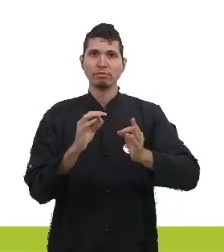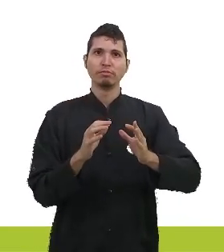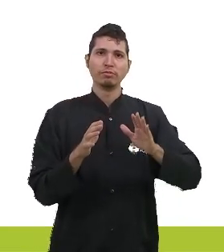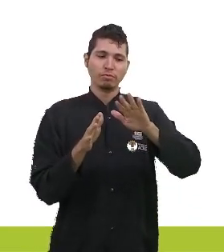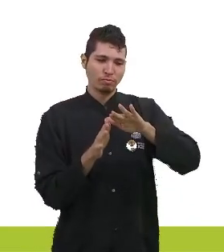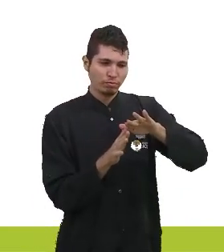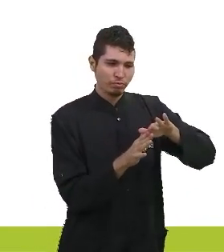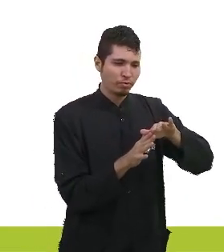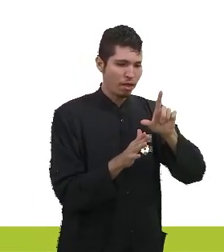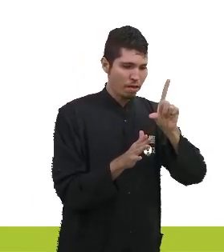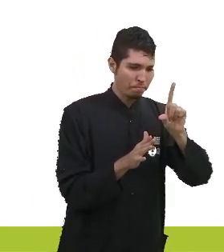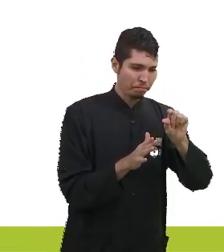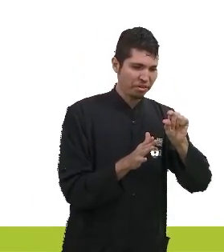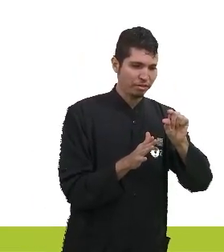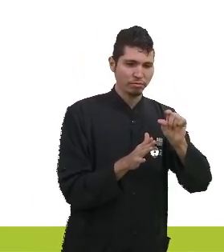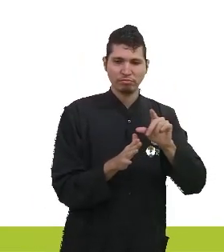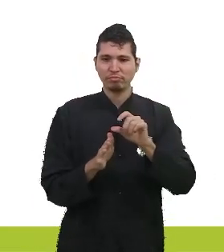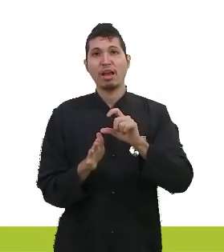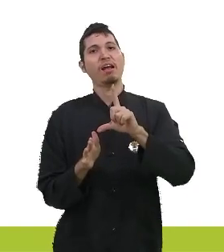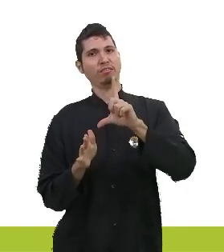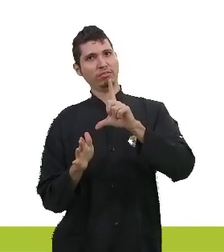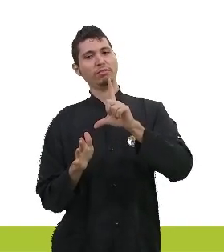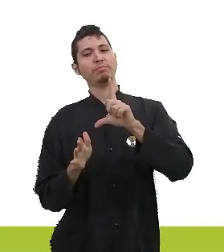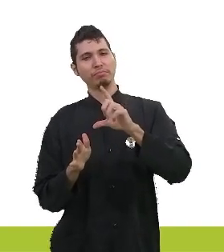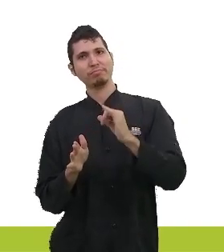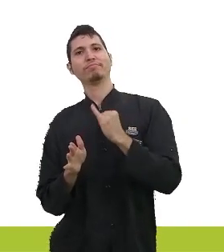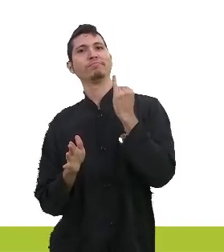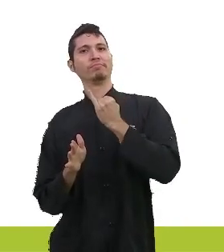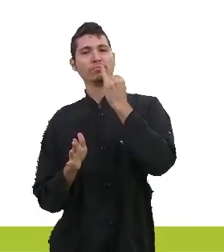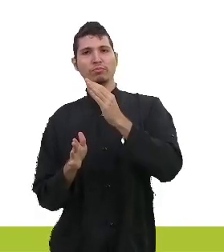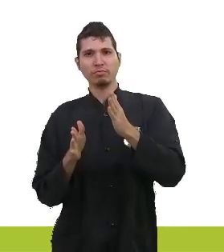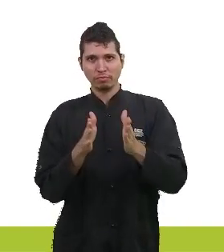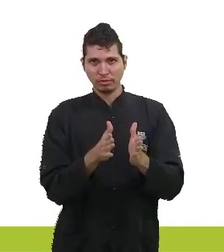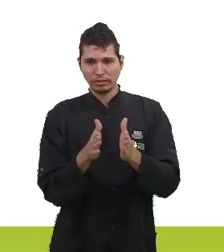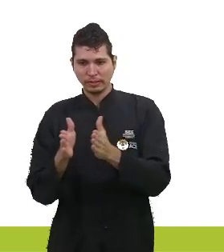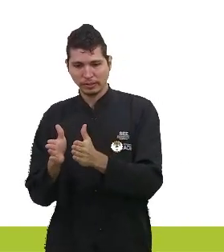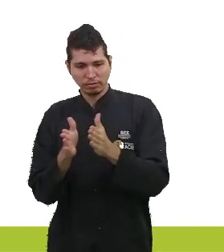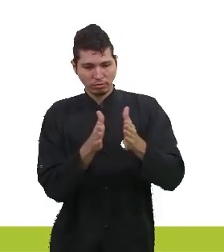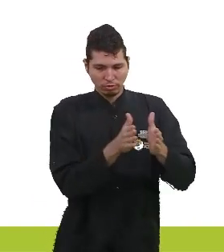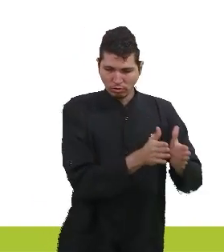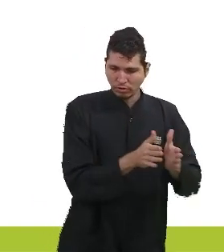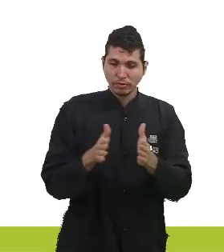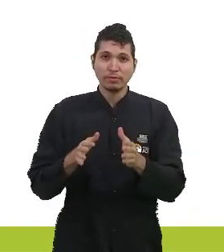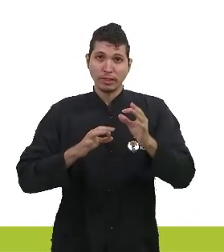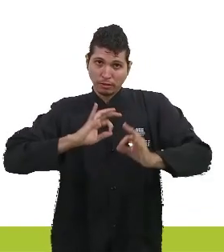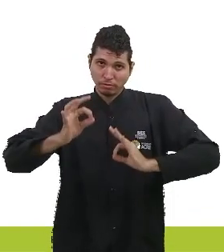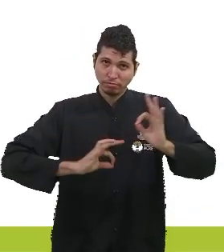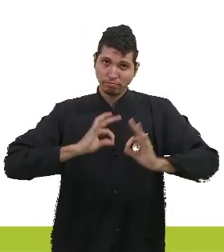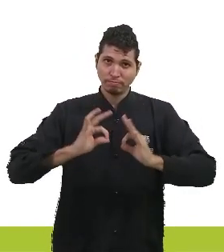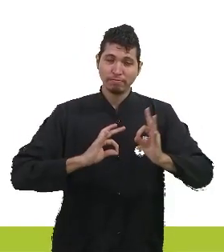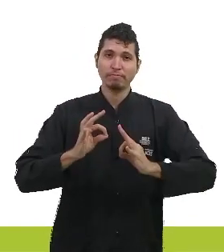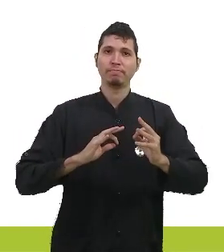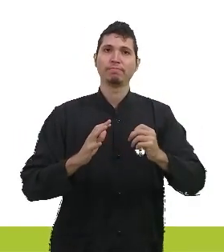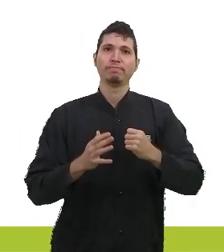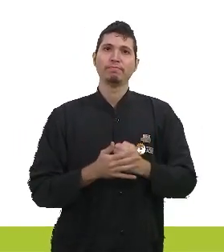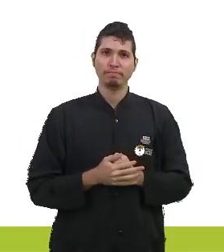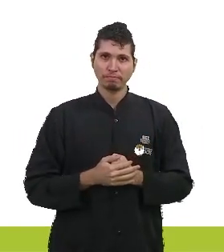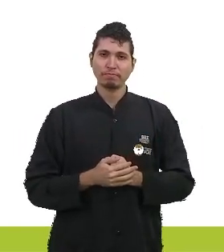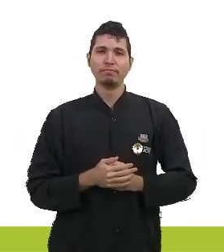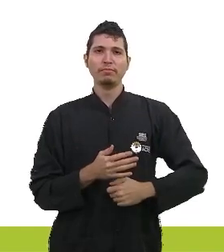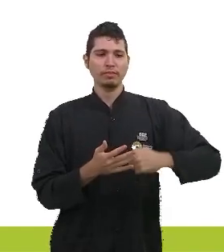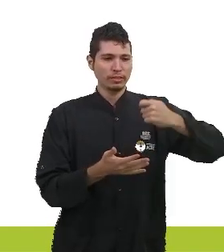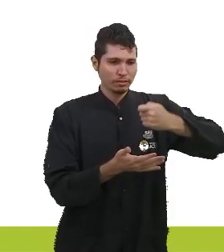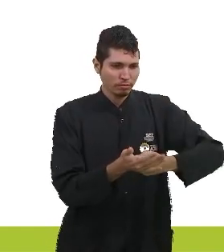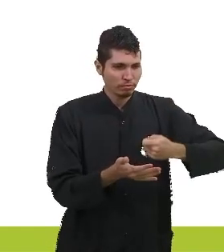elimino. E aí, com isso, essa abordagem, a gente consegue ter um mapeamento um pouco claro do que a gente deve ou não fazer